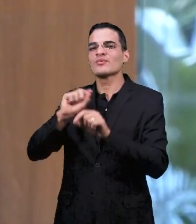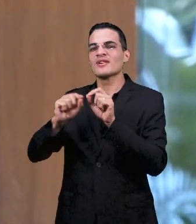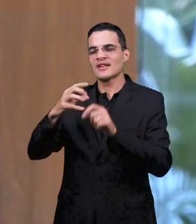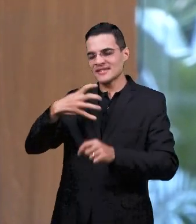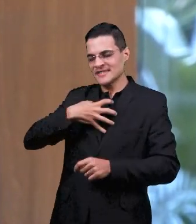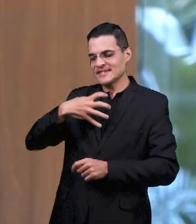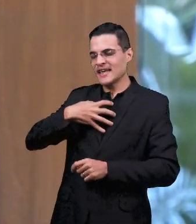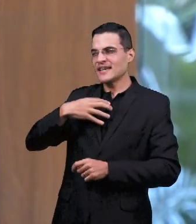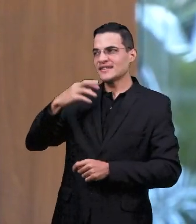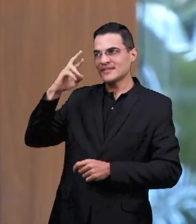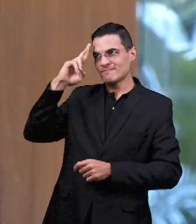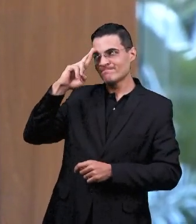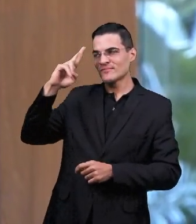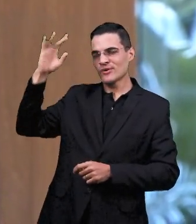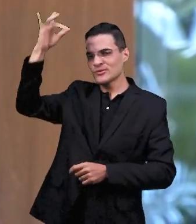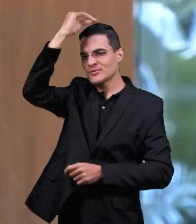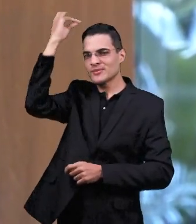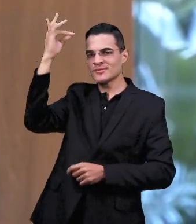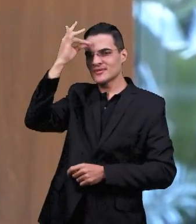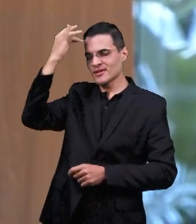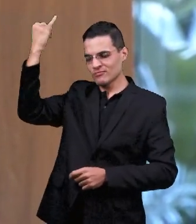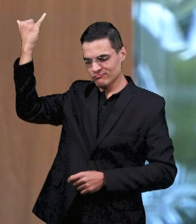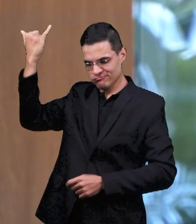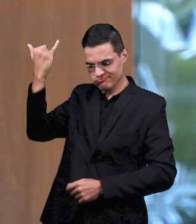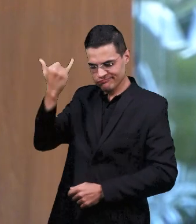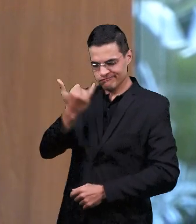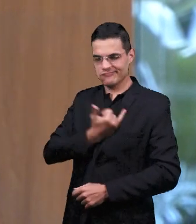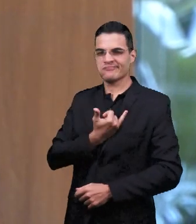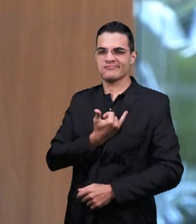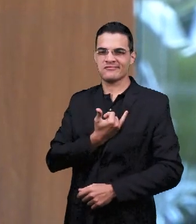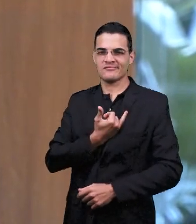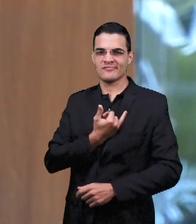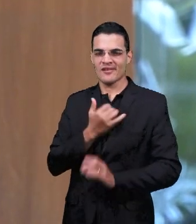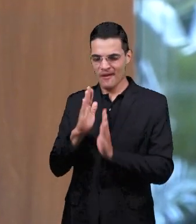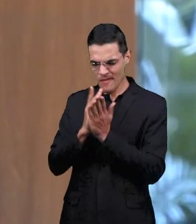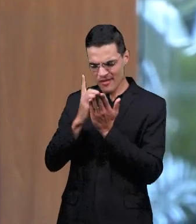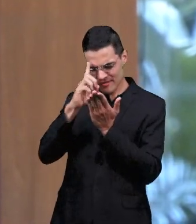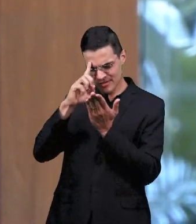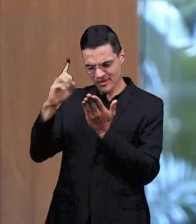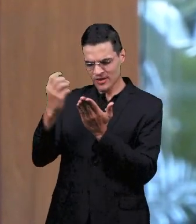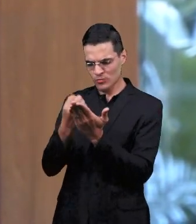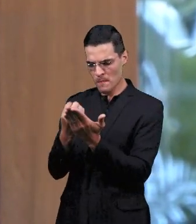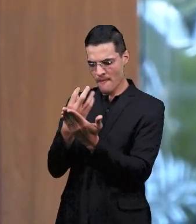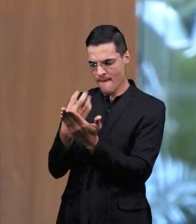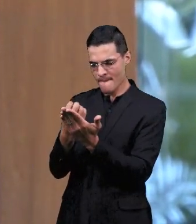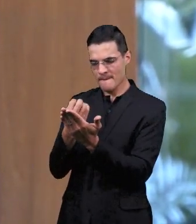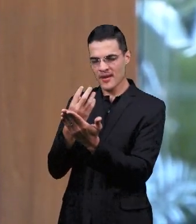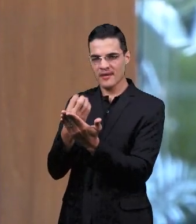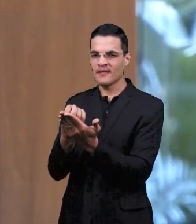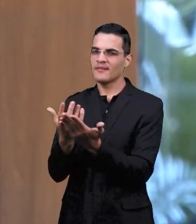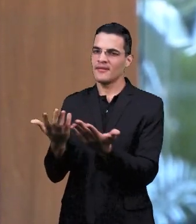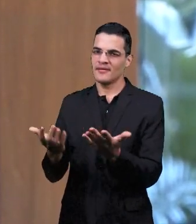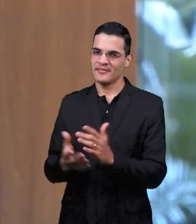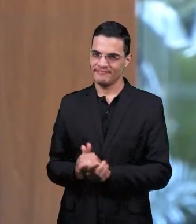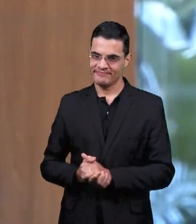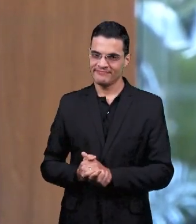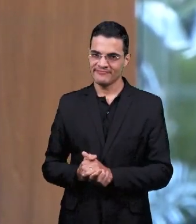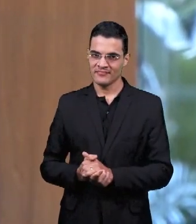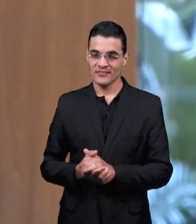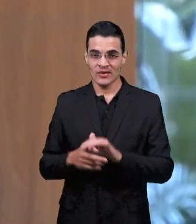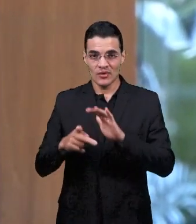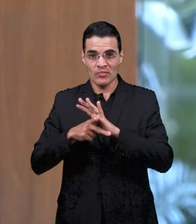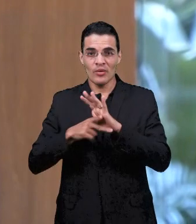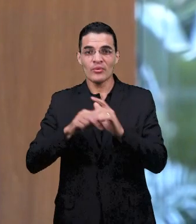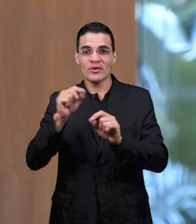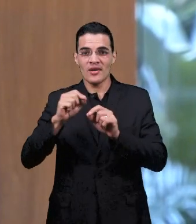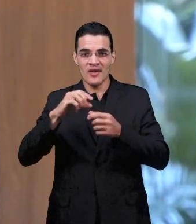da palavra de Deus. A fé vem pelo ouvir. Os ouvidos, a audição, é uma das janelas da alma. Quanto mais